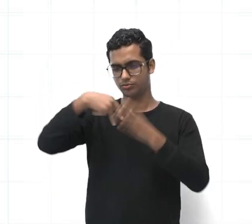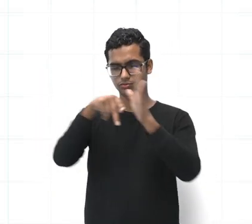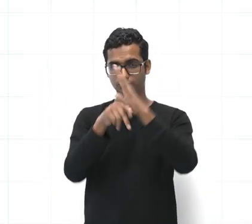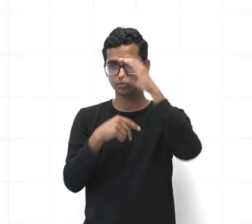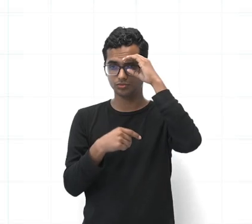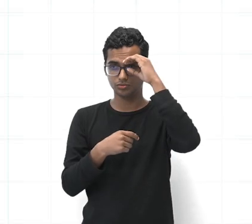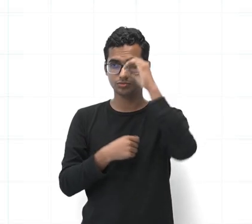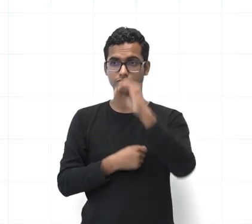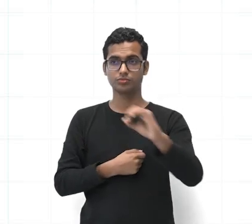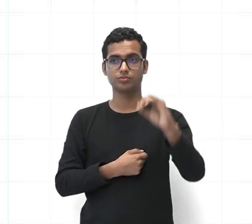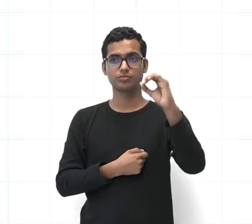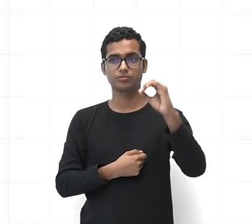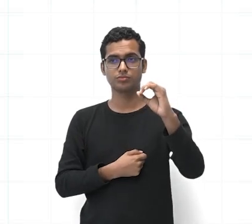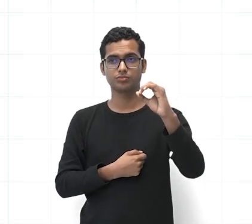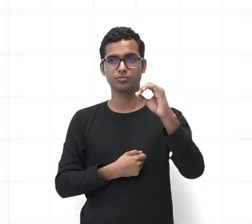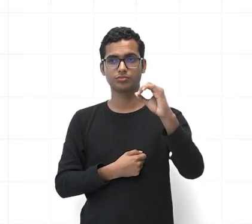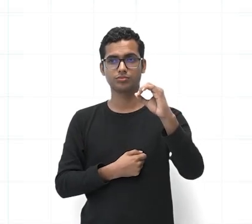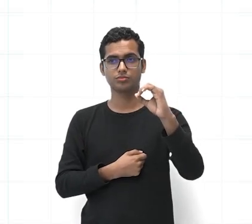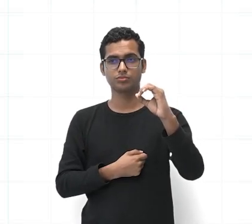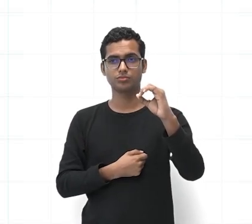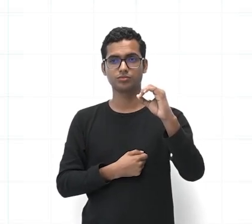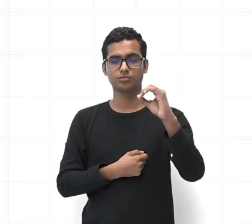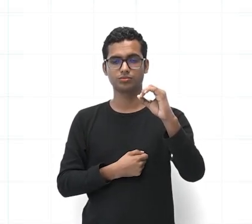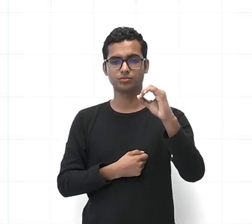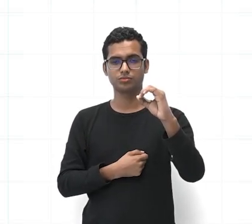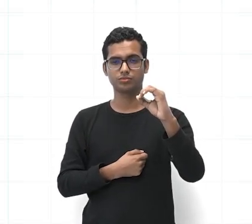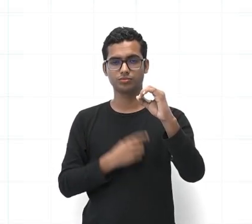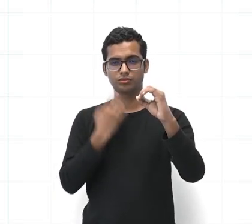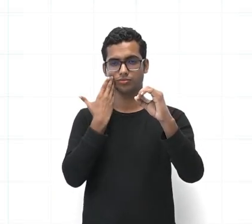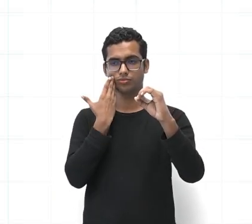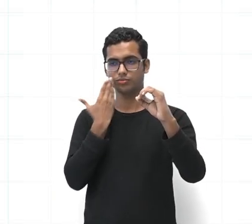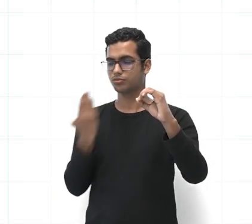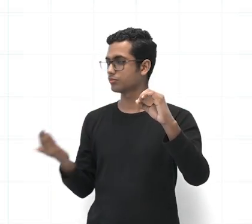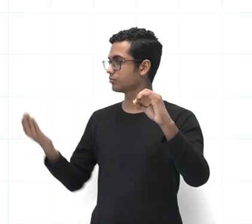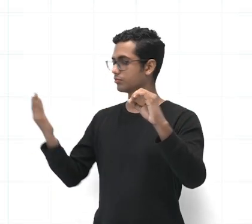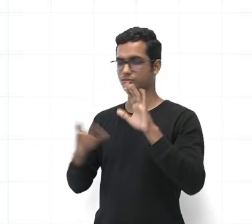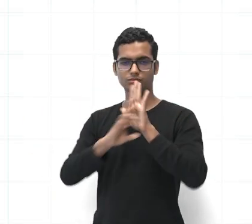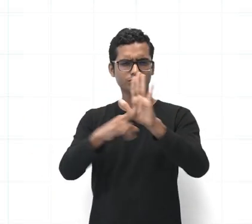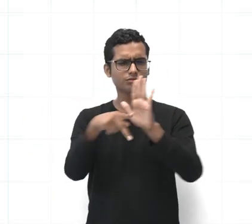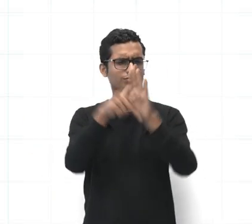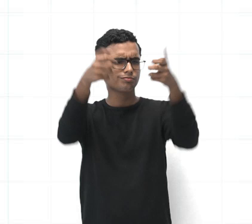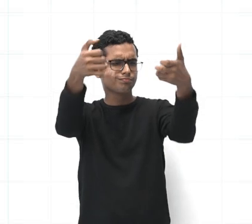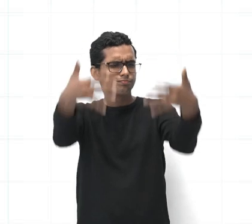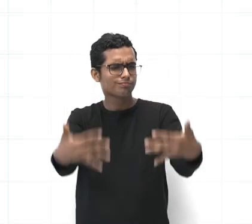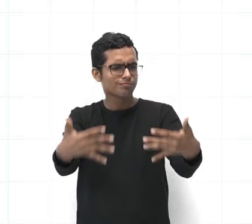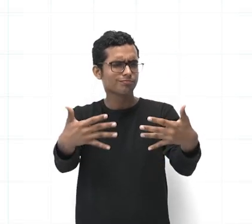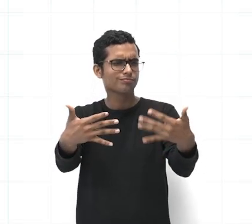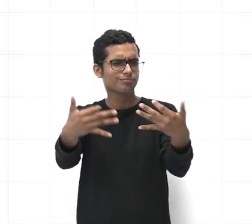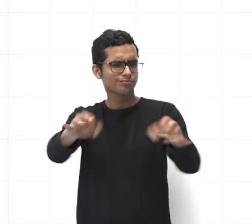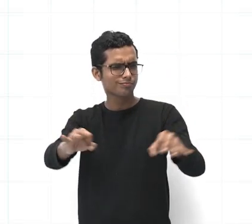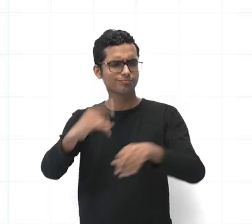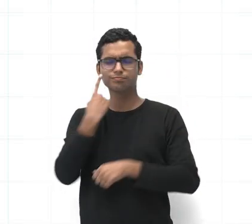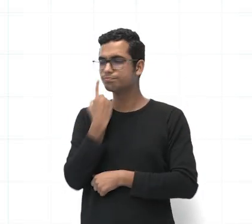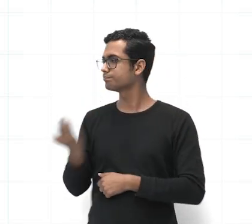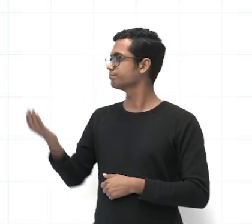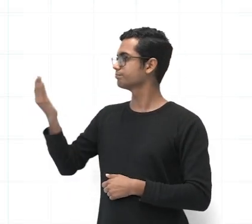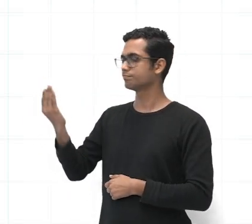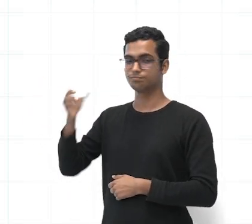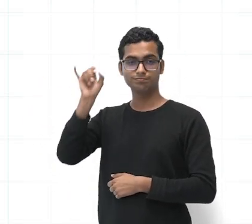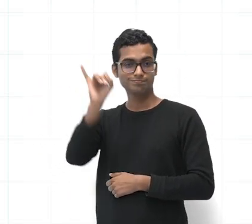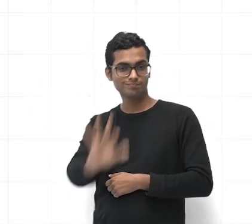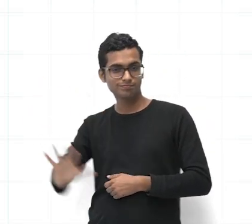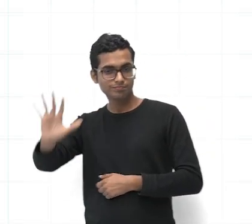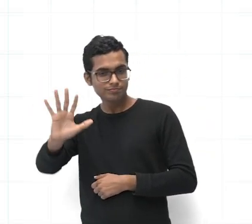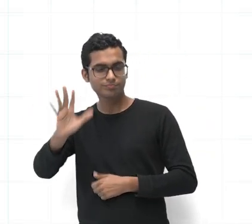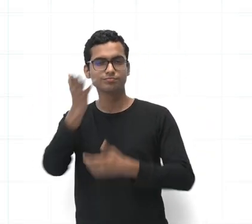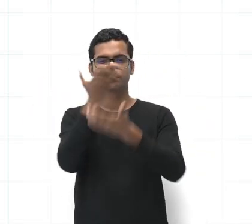tá? Representada ao lado, e nós temos aqui uma explicaçãozinha. Observem aí a imagem